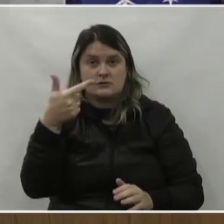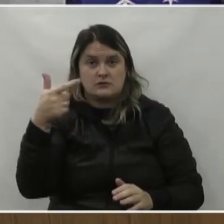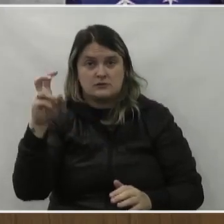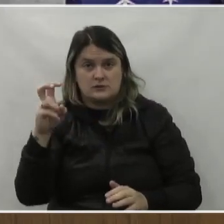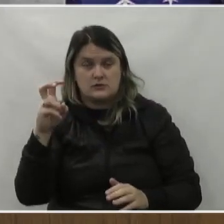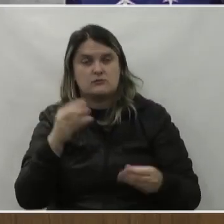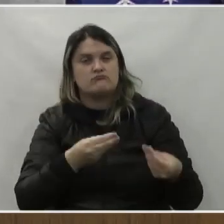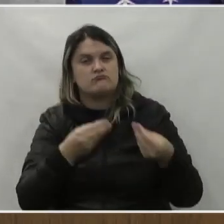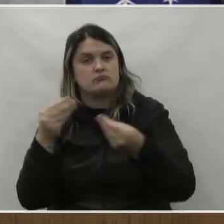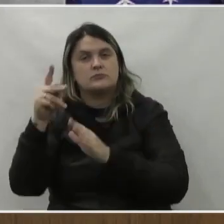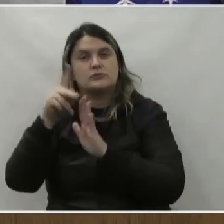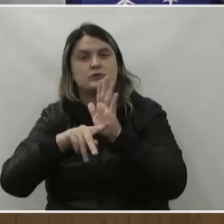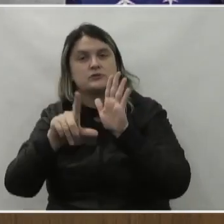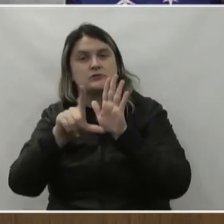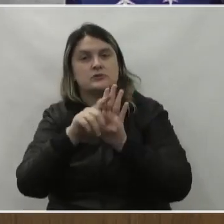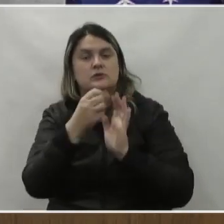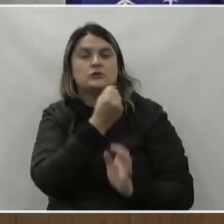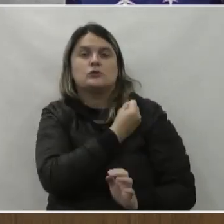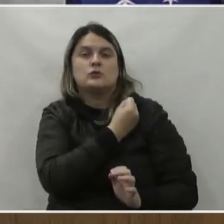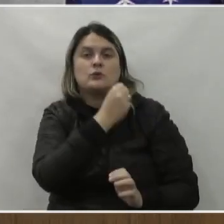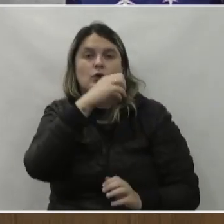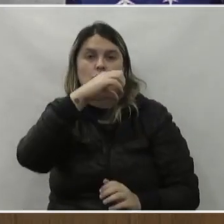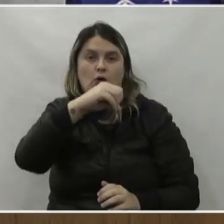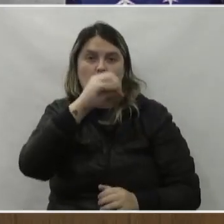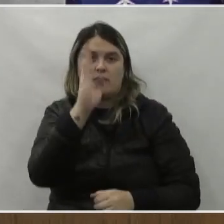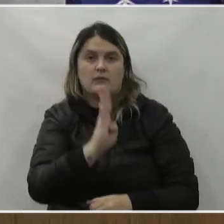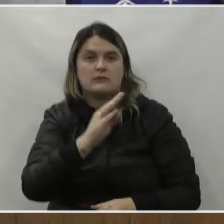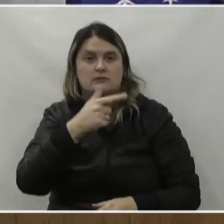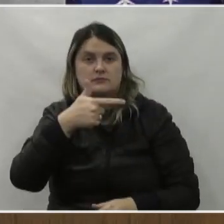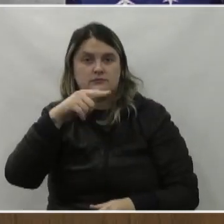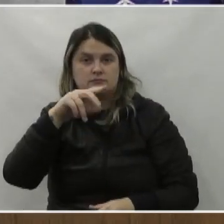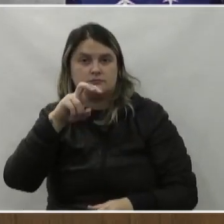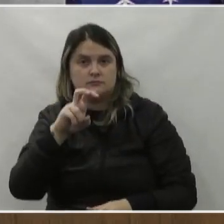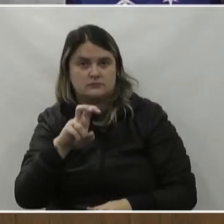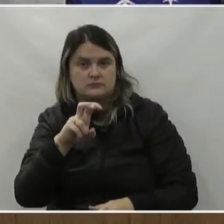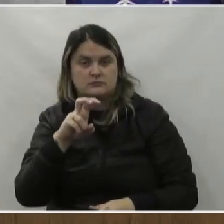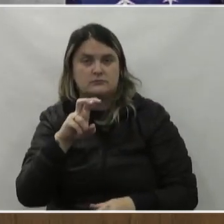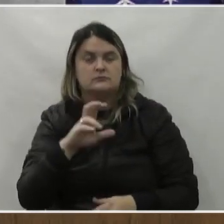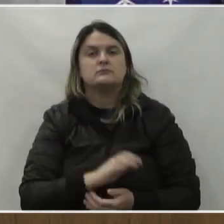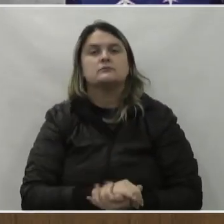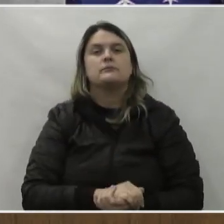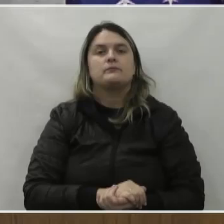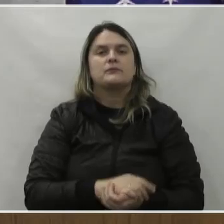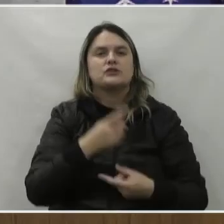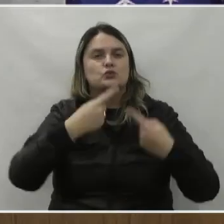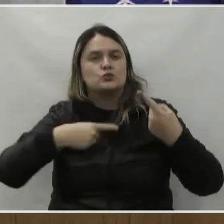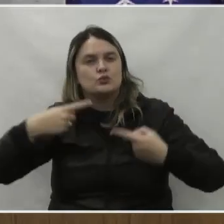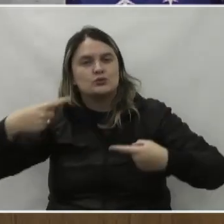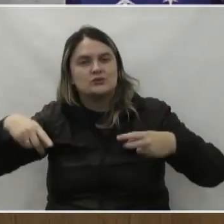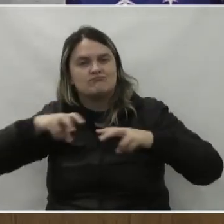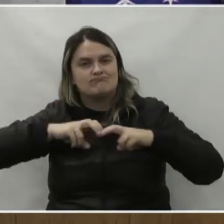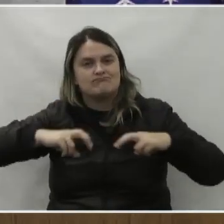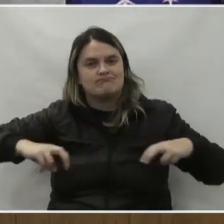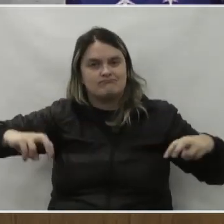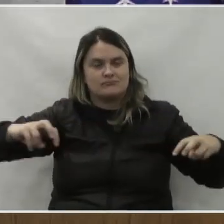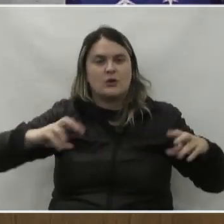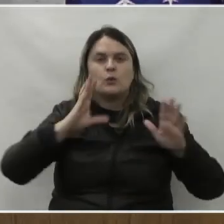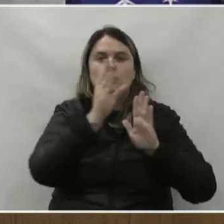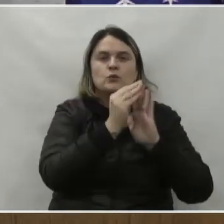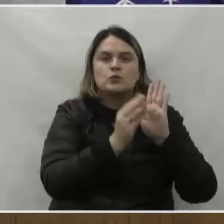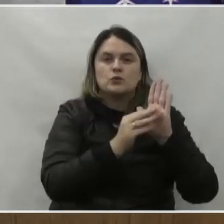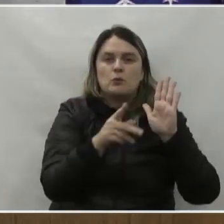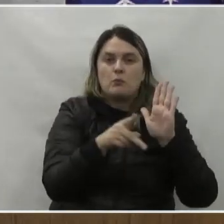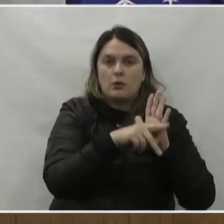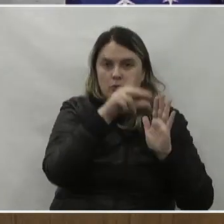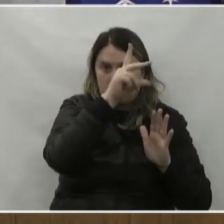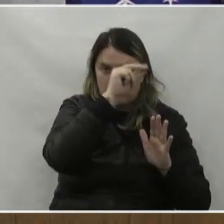356/2025 encaminha projeto de lei ordinária de número 9/2025 para apreciação do plenário. Matéria do